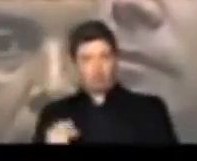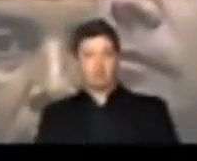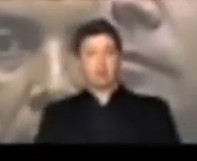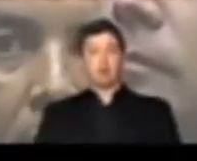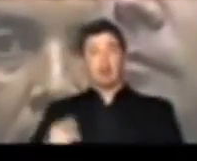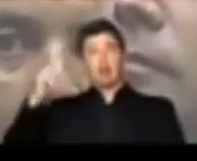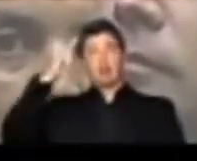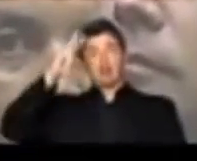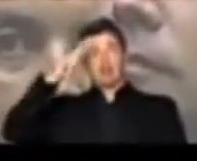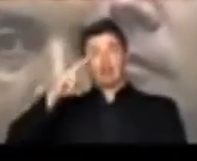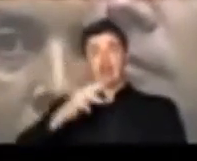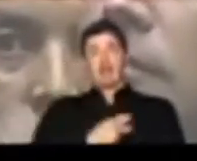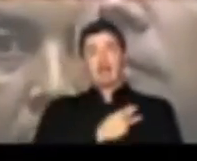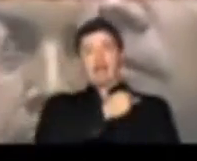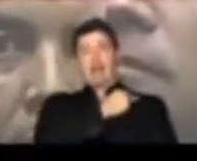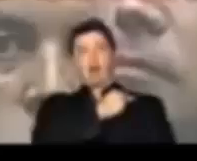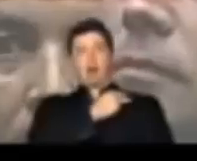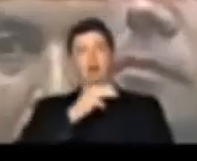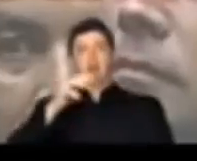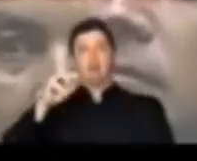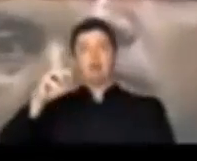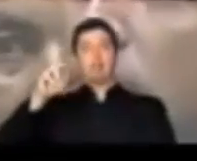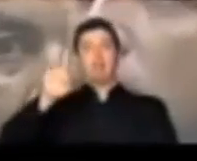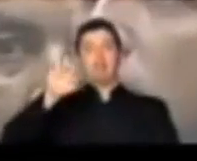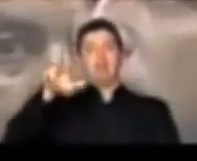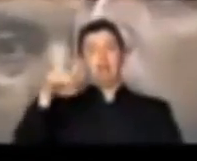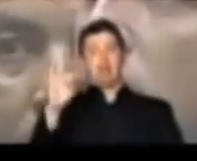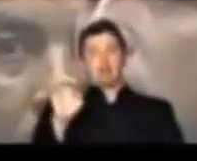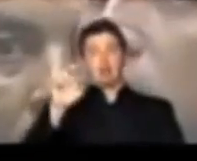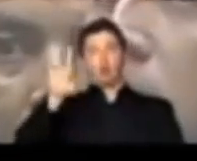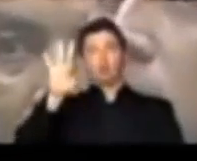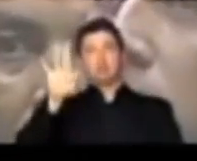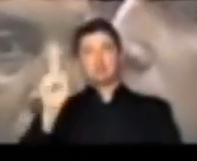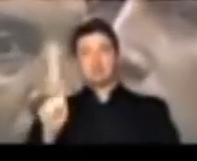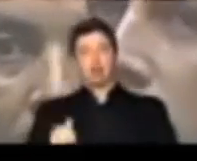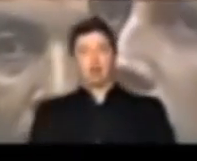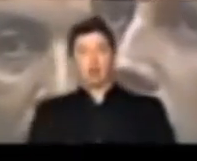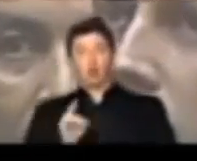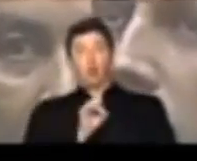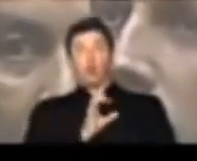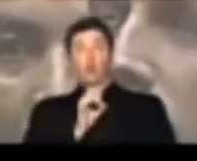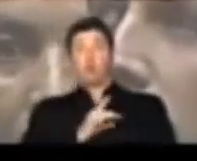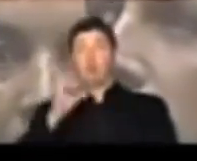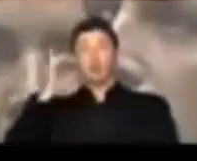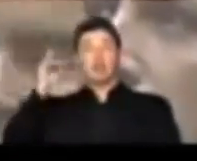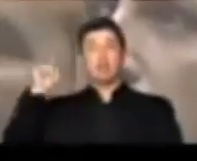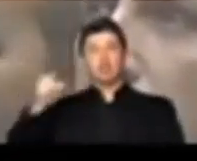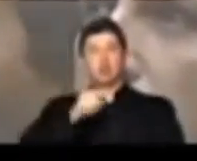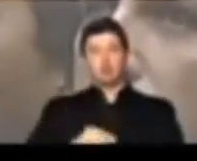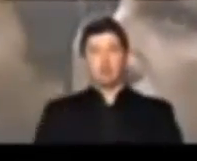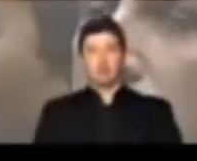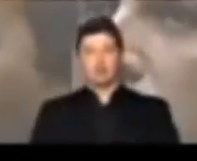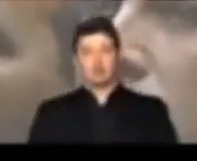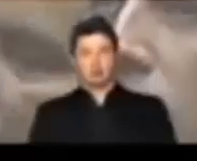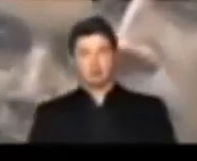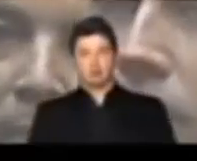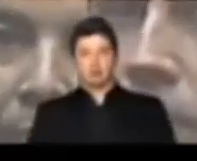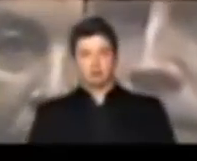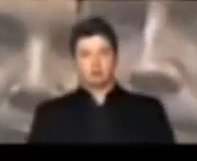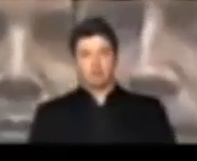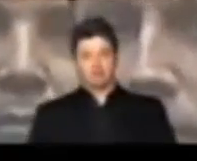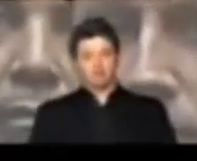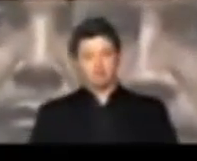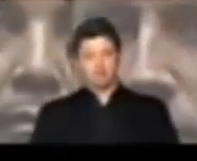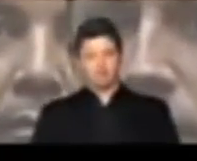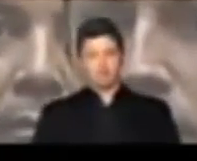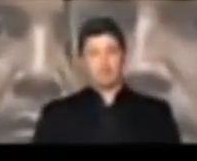memória do coronel Carlos Alberto Brilhante Ustra, o pavô de Dilma Rousseff. Como vota,